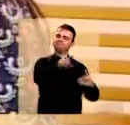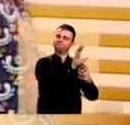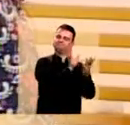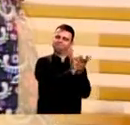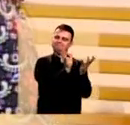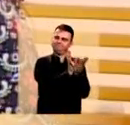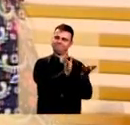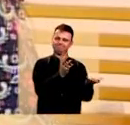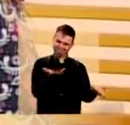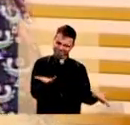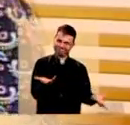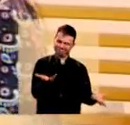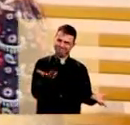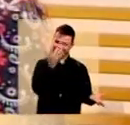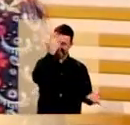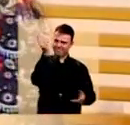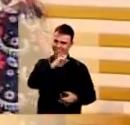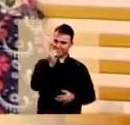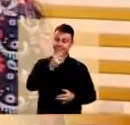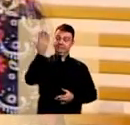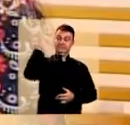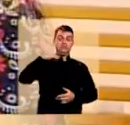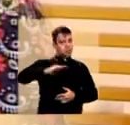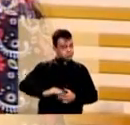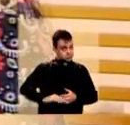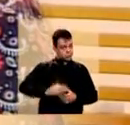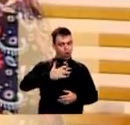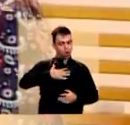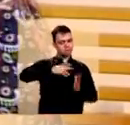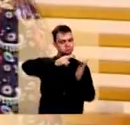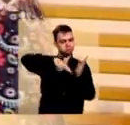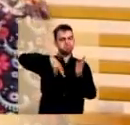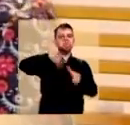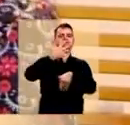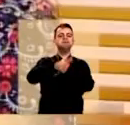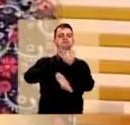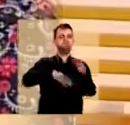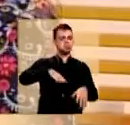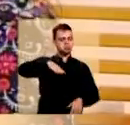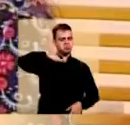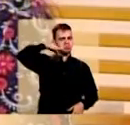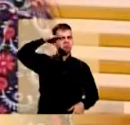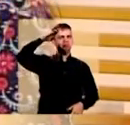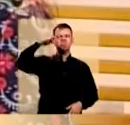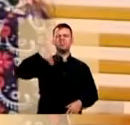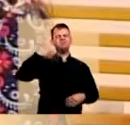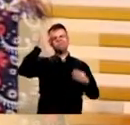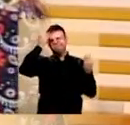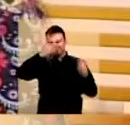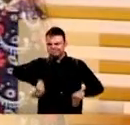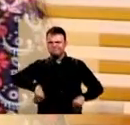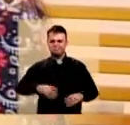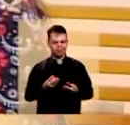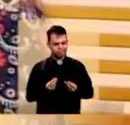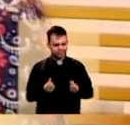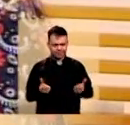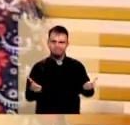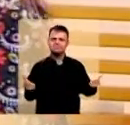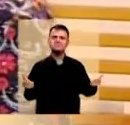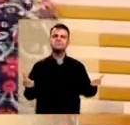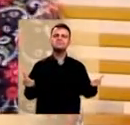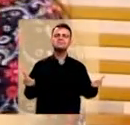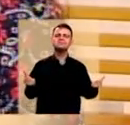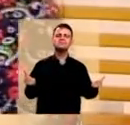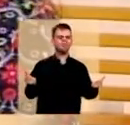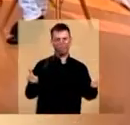assim, quando a gente é criança, a gente tem o hábito da leitura, de repente parece que morre, né? E eu virei